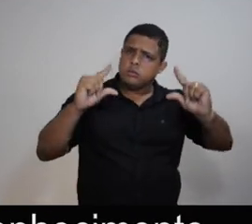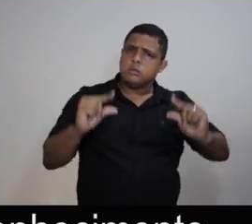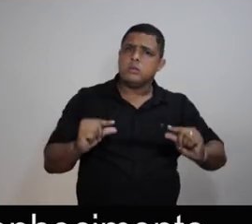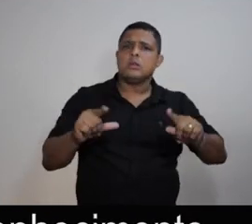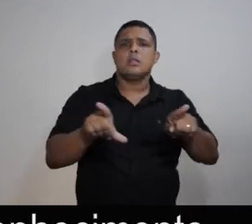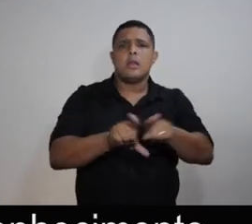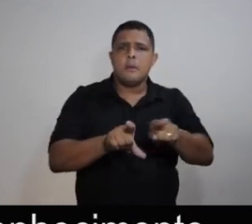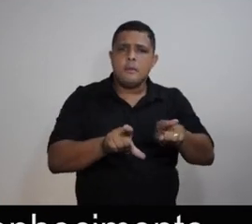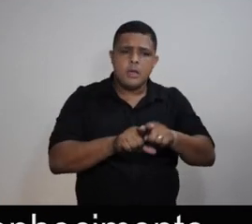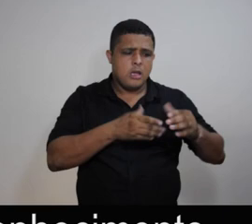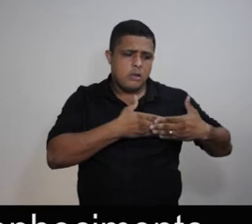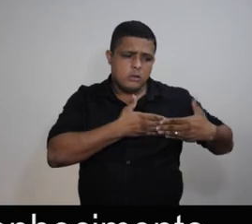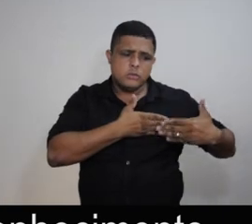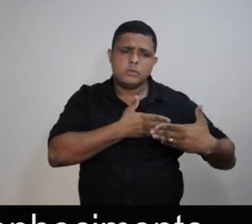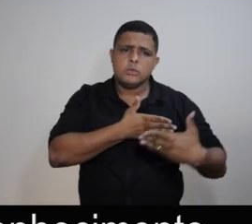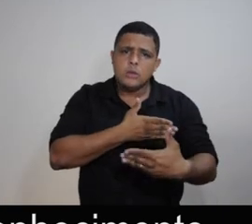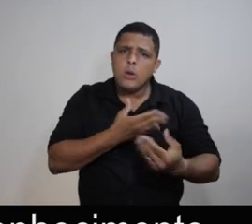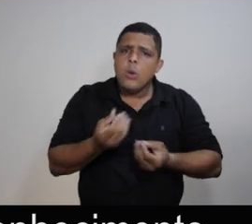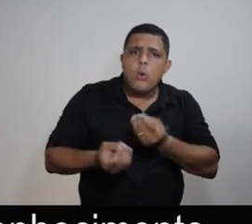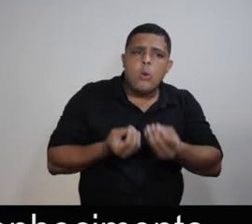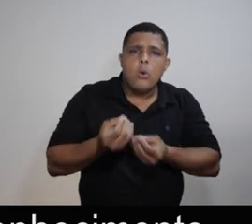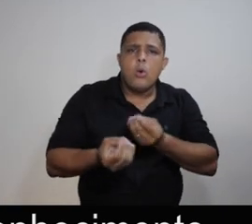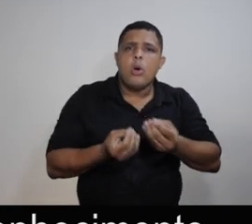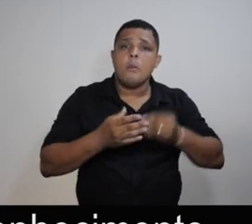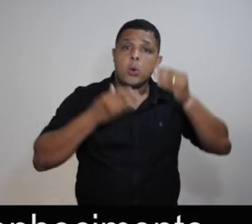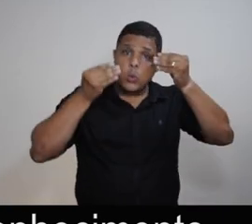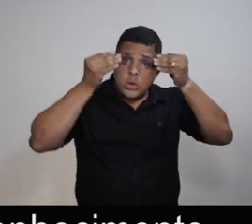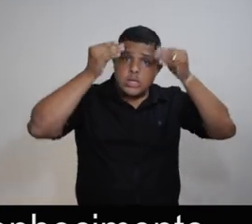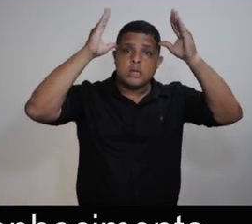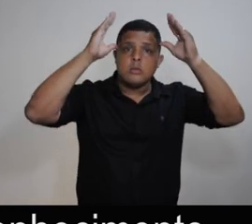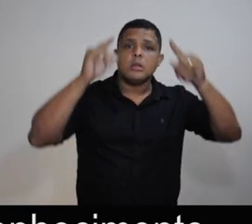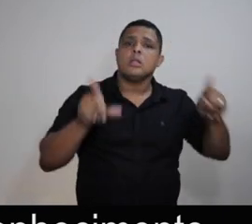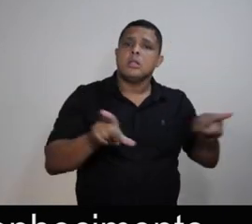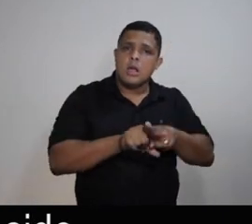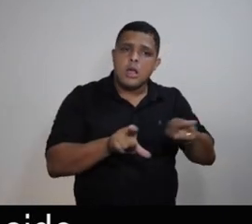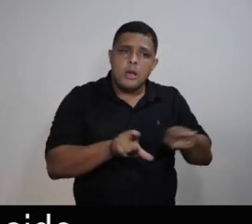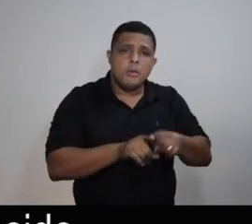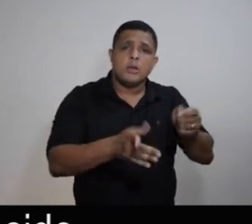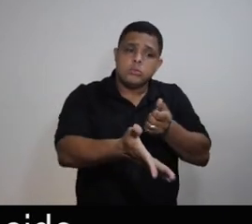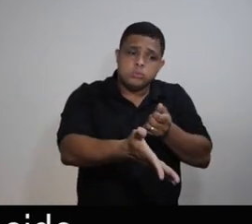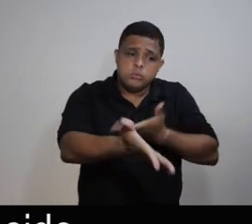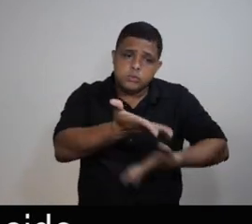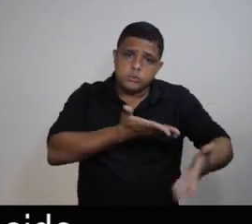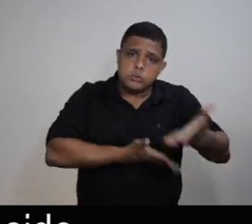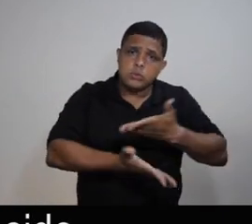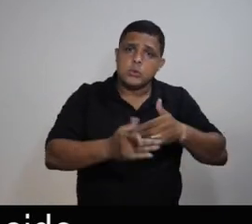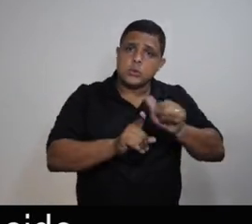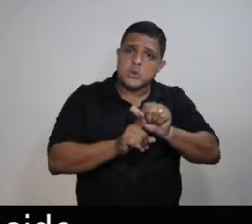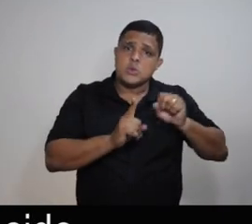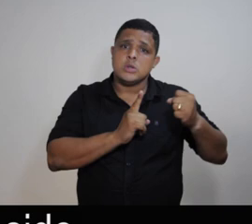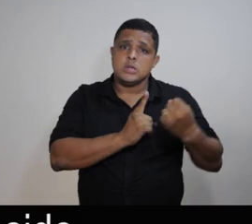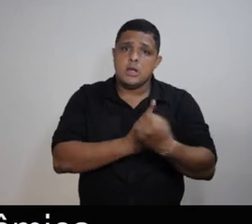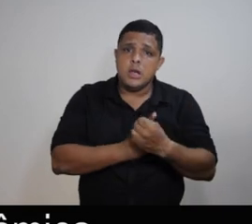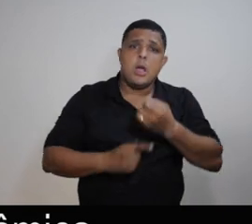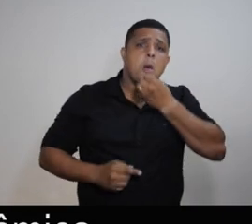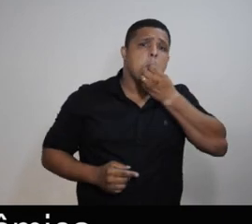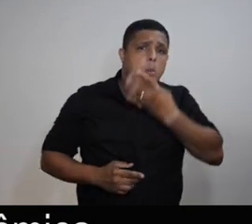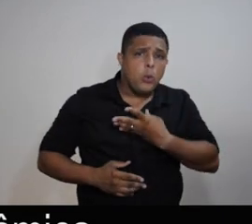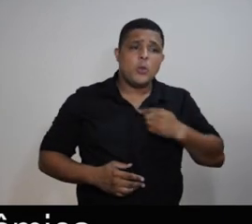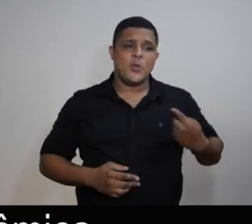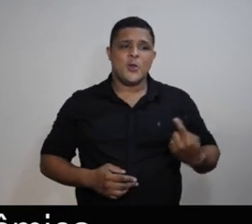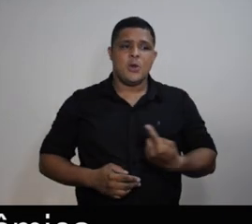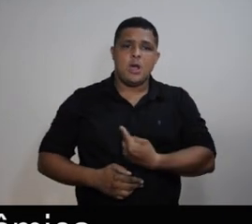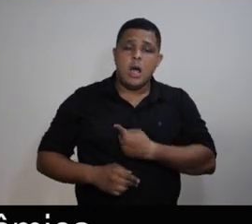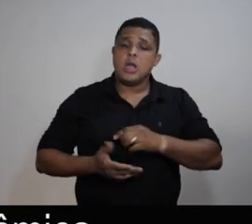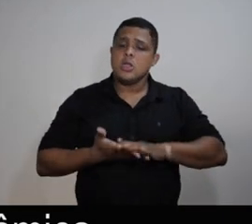ansiedade, você aumenta esse processo de formação de conhecimento, de formação de tecido social. Então tem sido é o terceiro